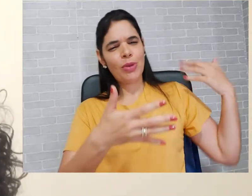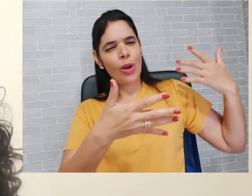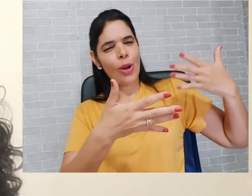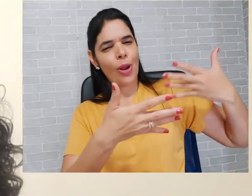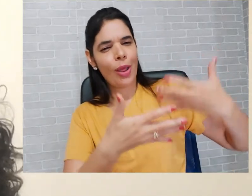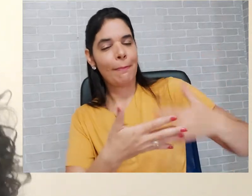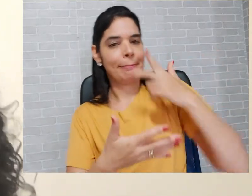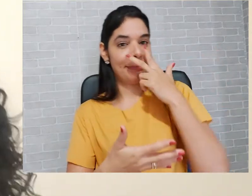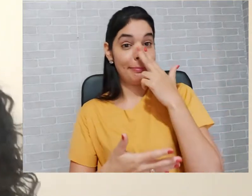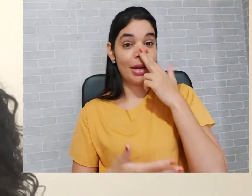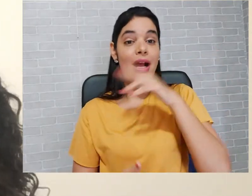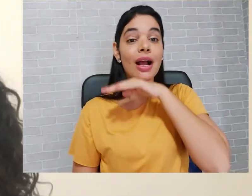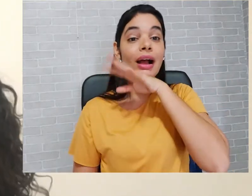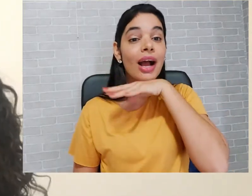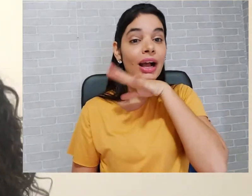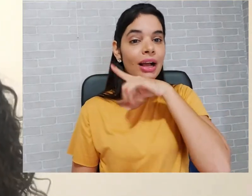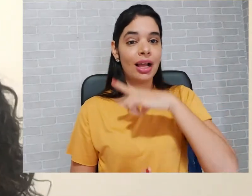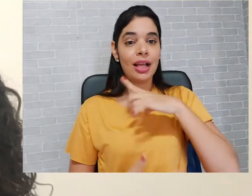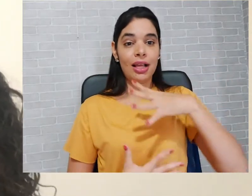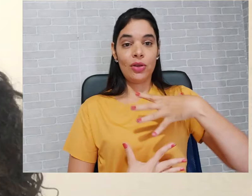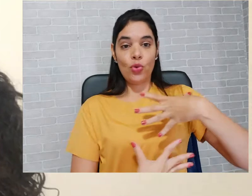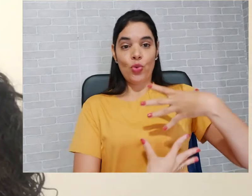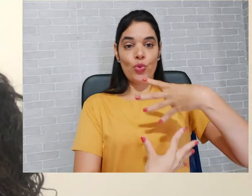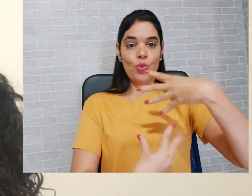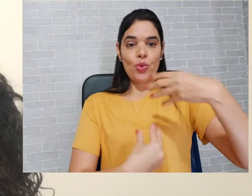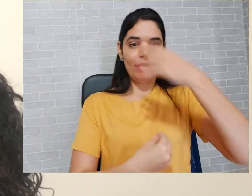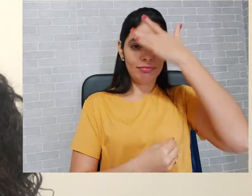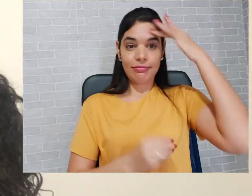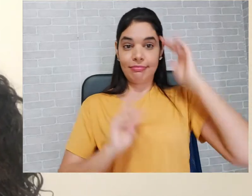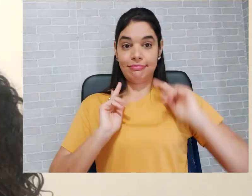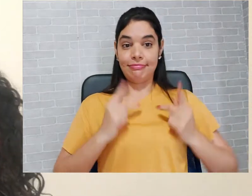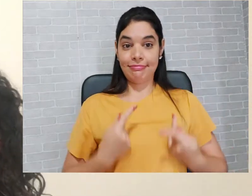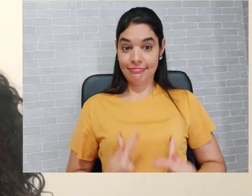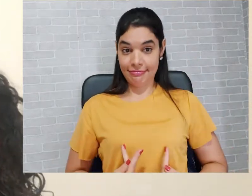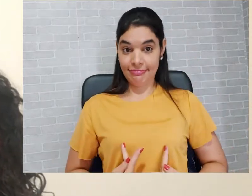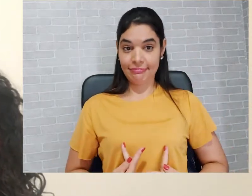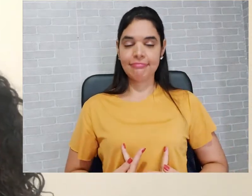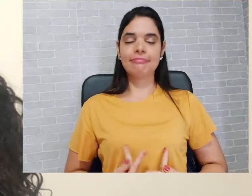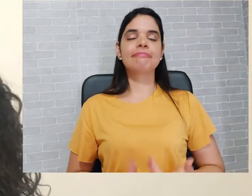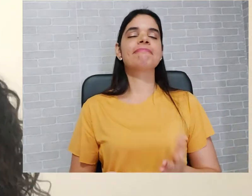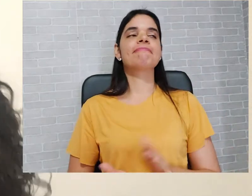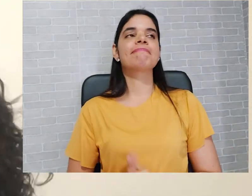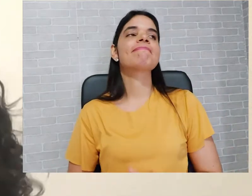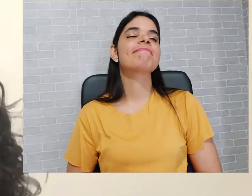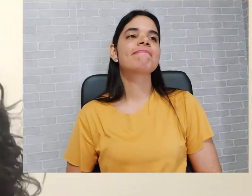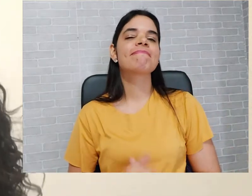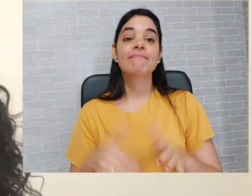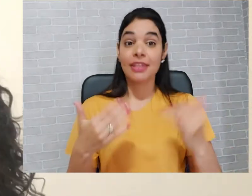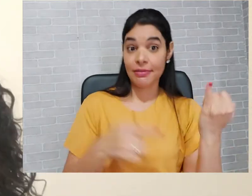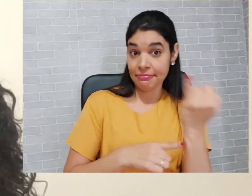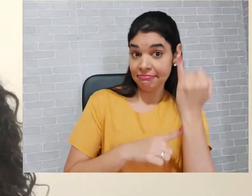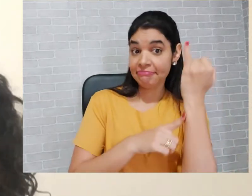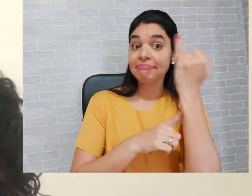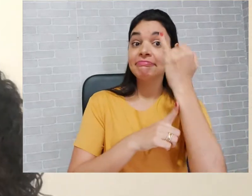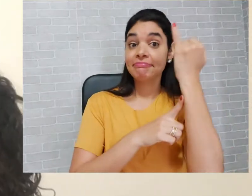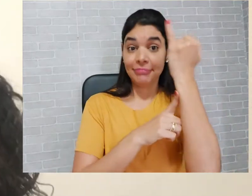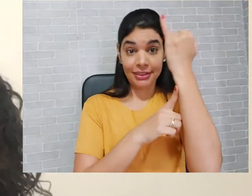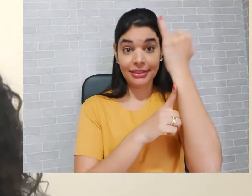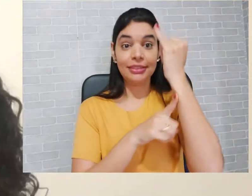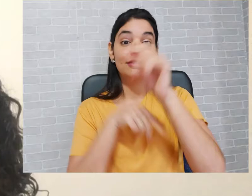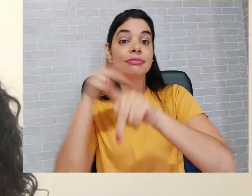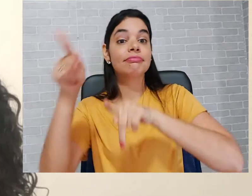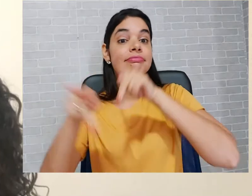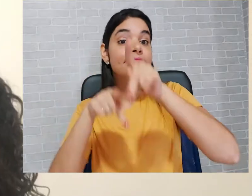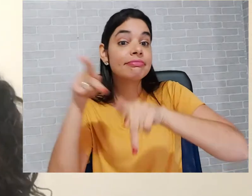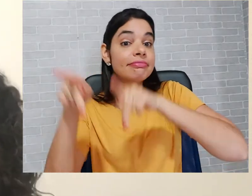animais com almas humanas, podemos dizer. E elas chegam a ser importantes